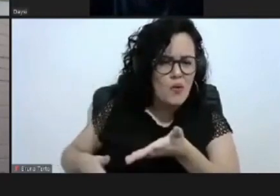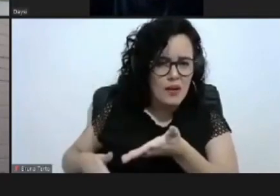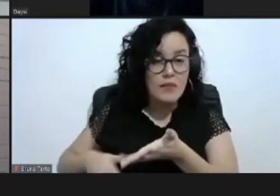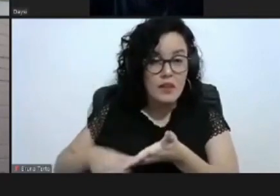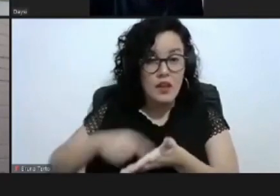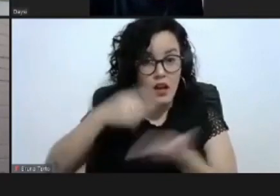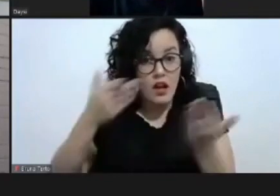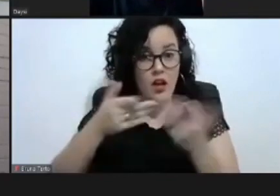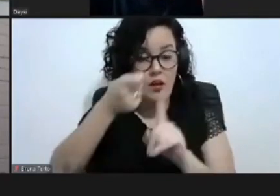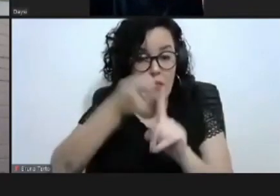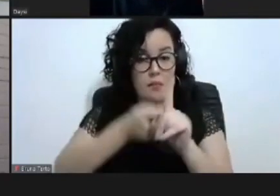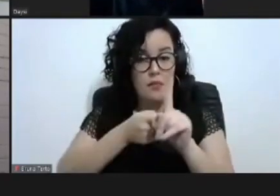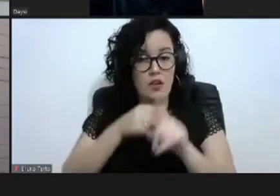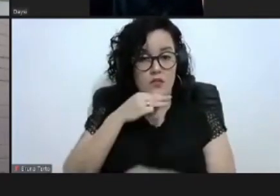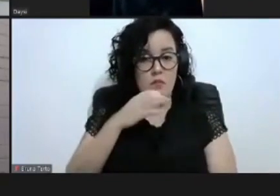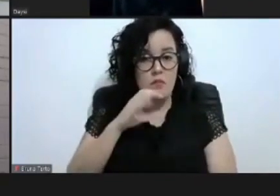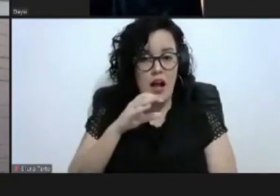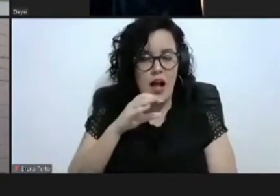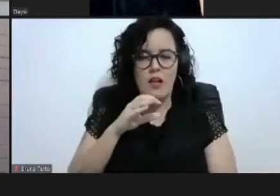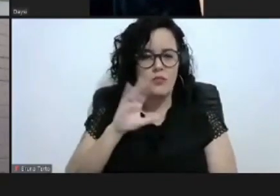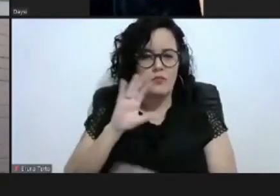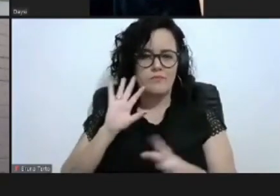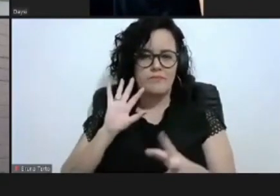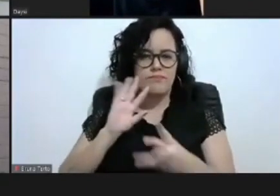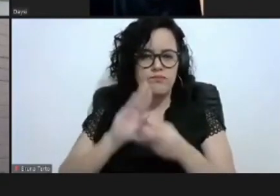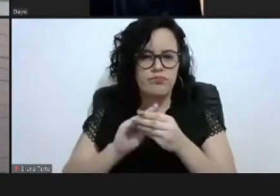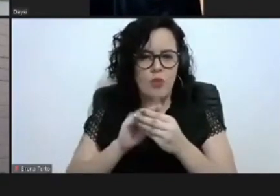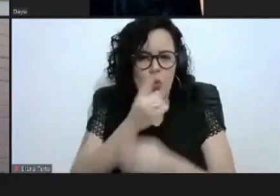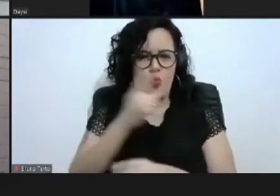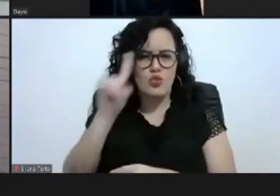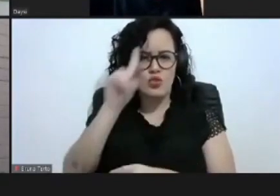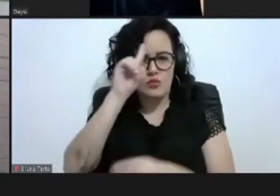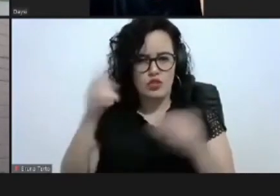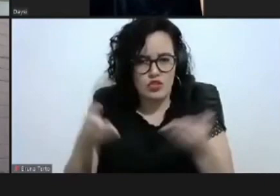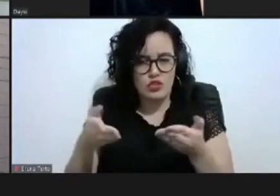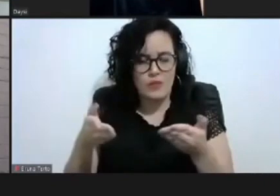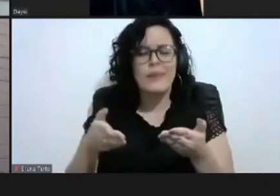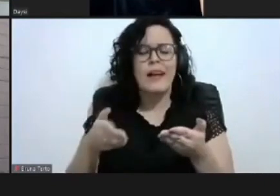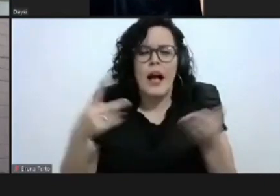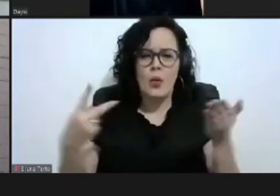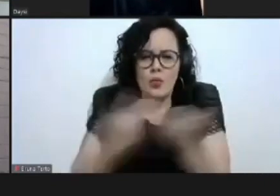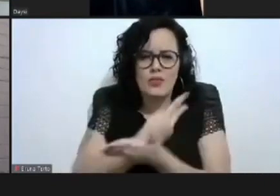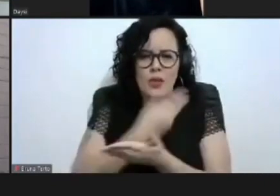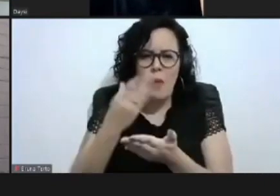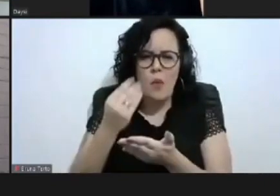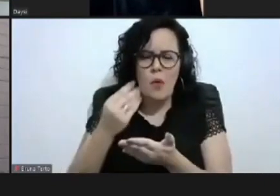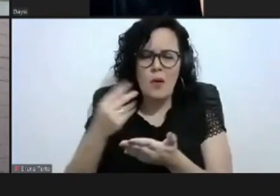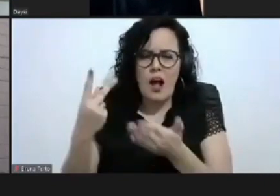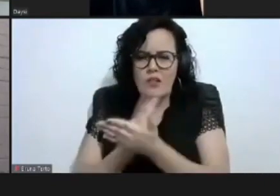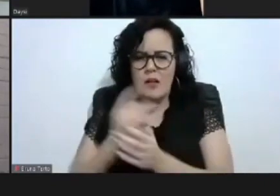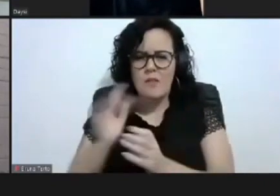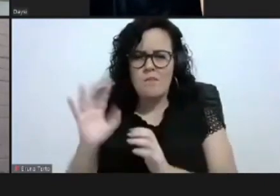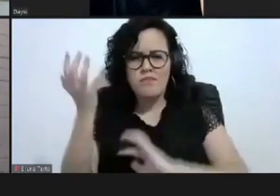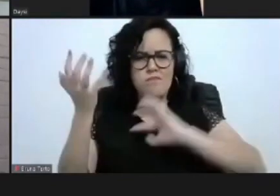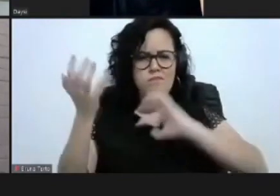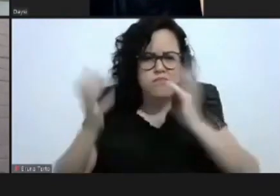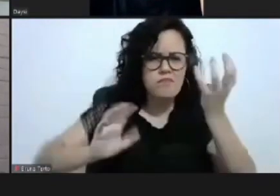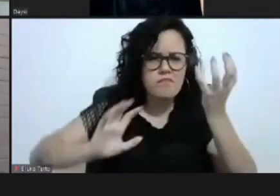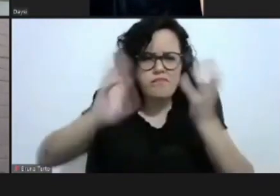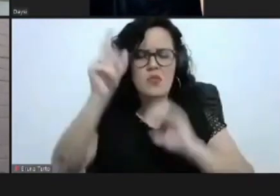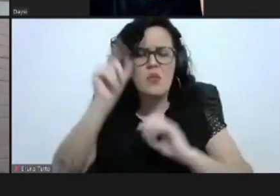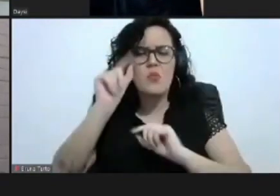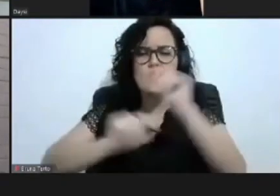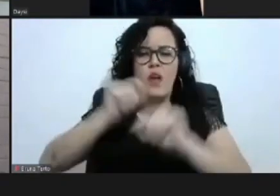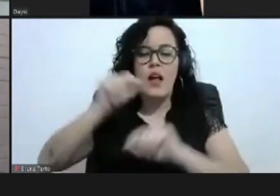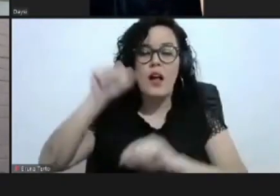mês de março que contou com vários eventos importantíssimos, falando sobre o papel da mulher em diversas